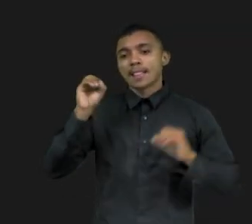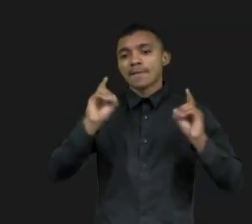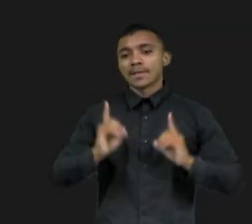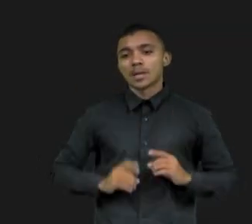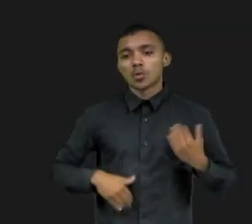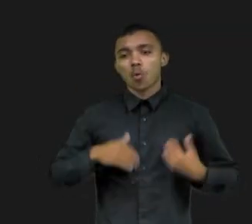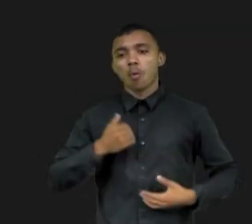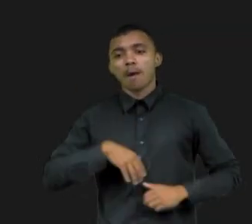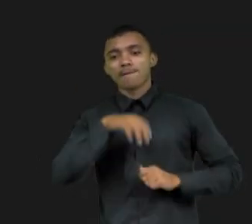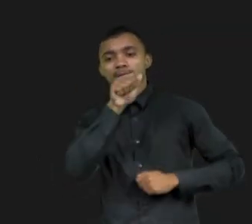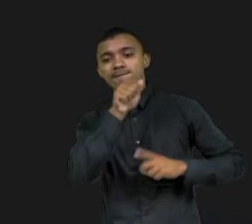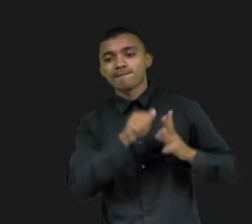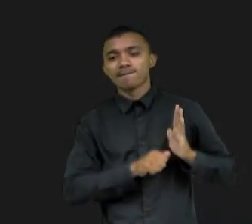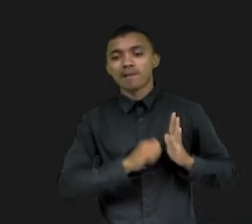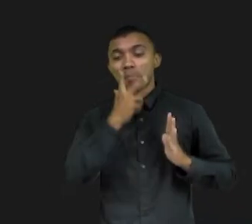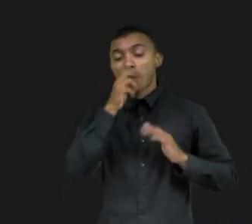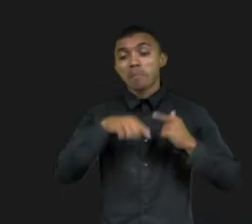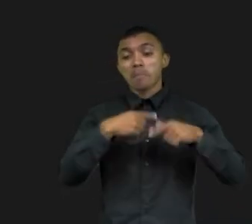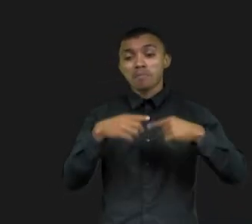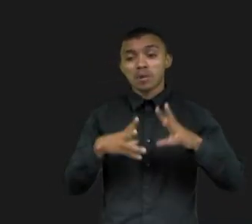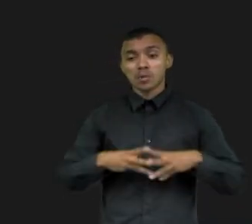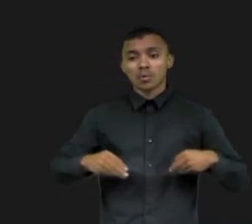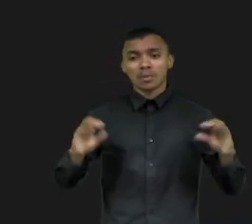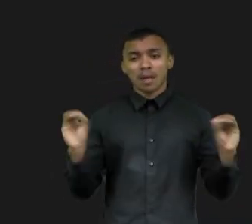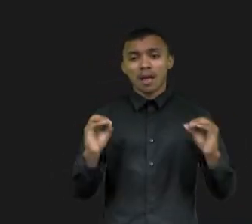do seu organismo ou deixar de existir, né?